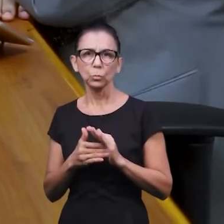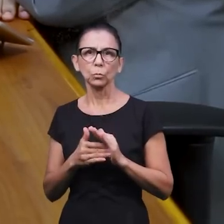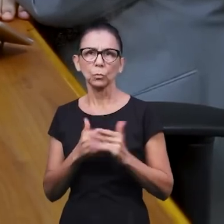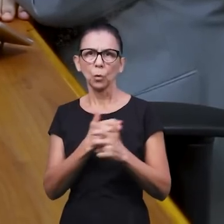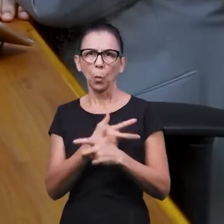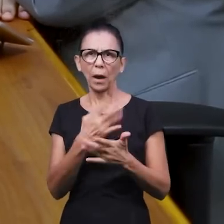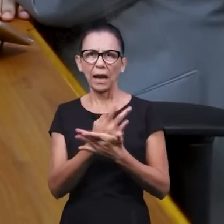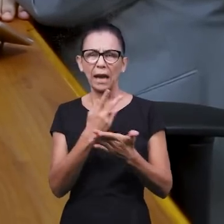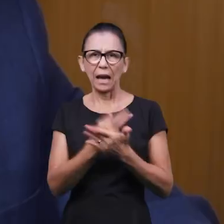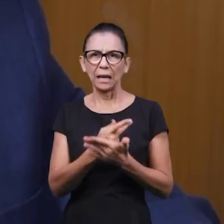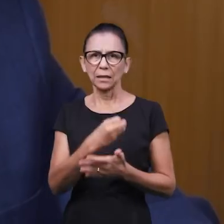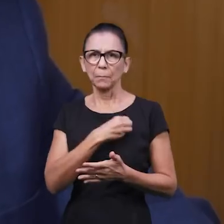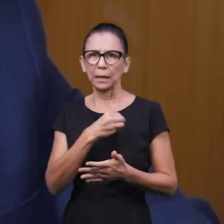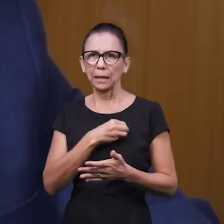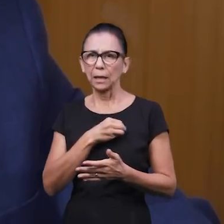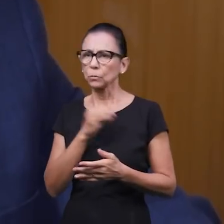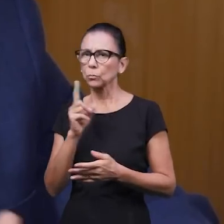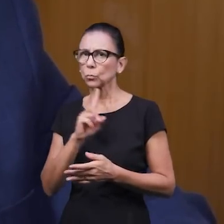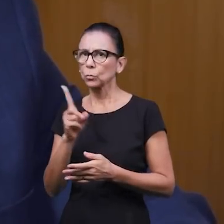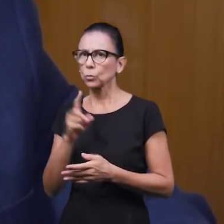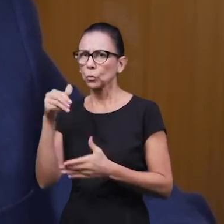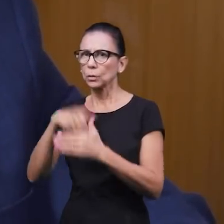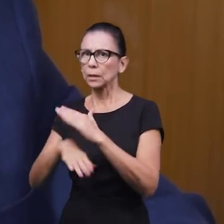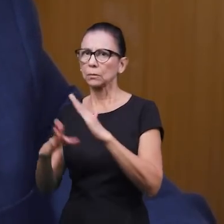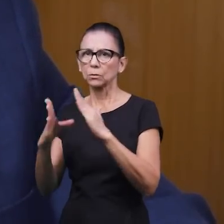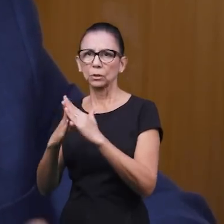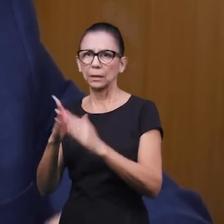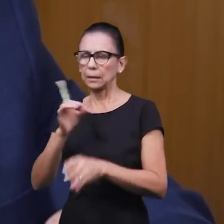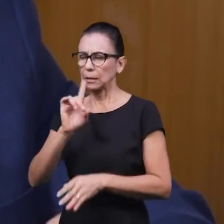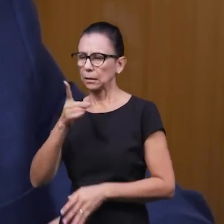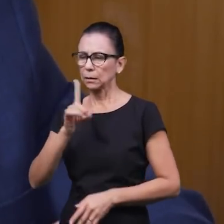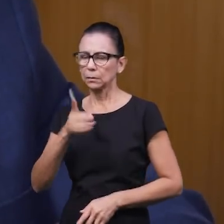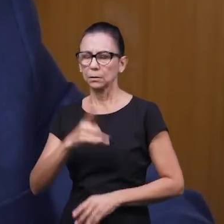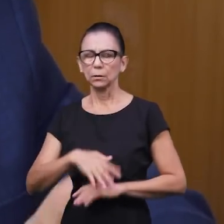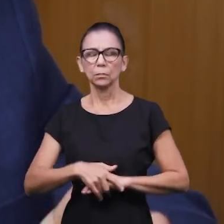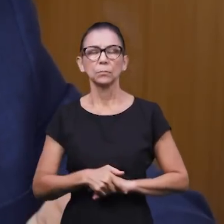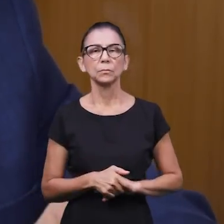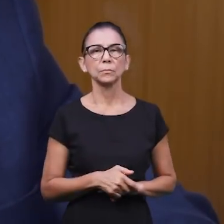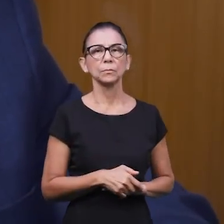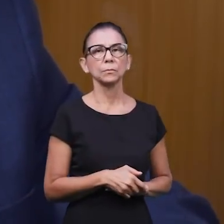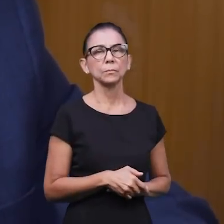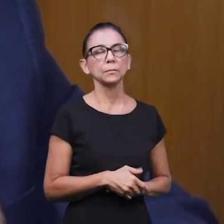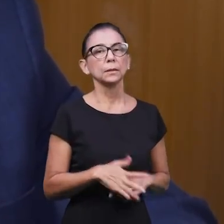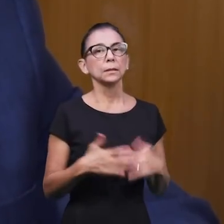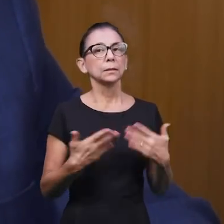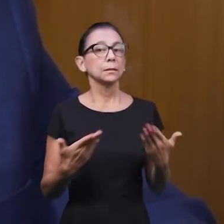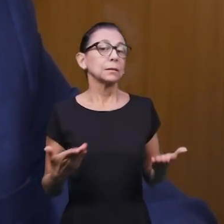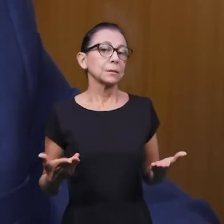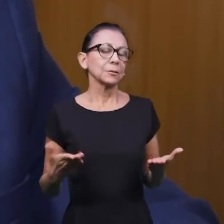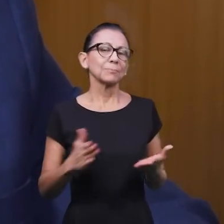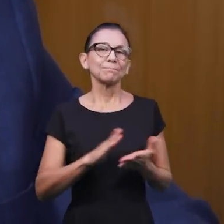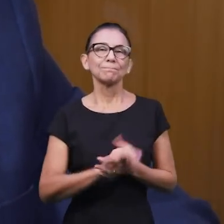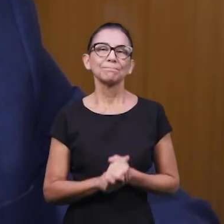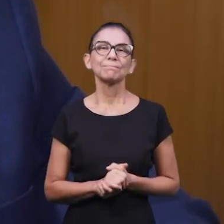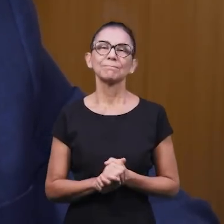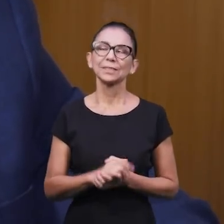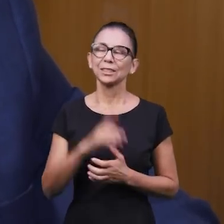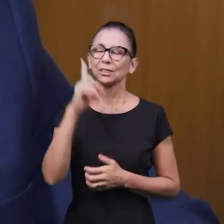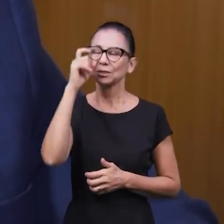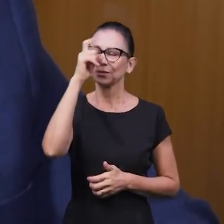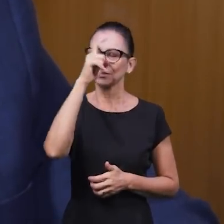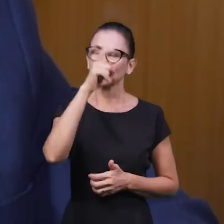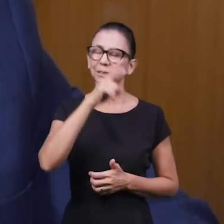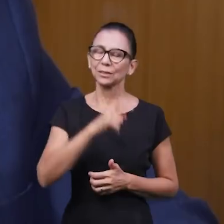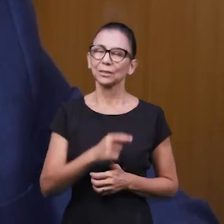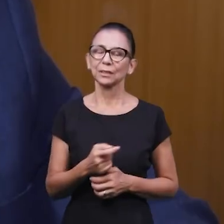Então, essa mulher, Abigail, ela protegeu seu marido, seu lar, um lar dividido, mas é isso